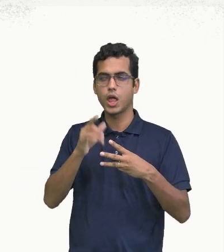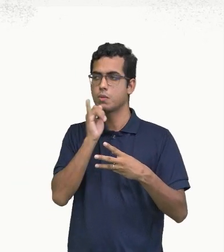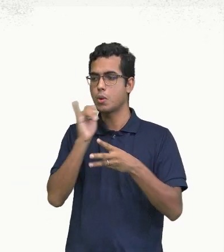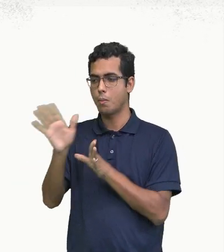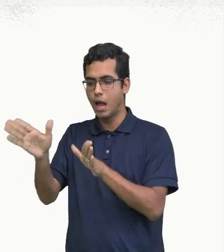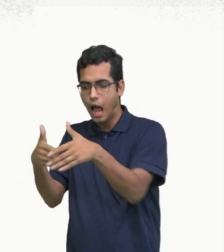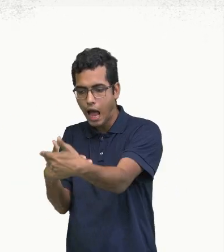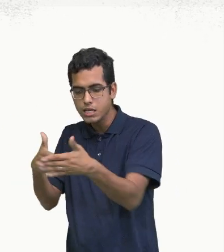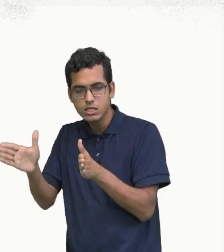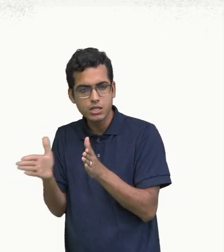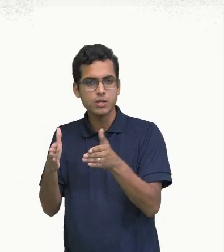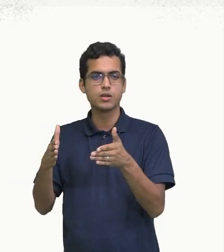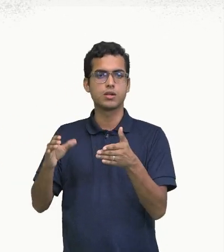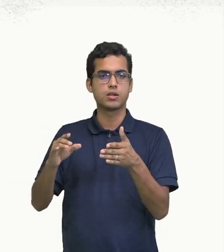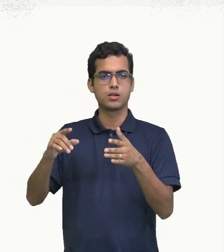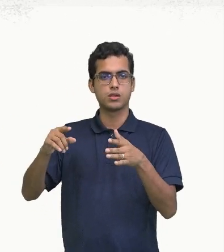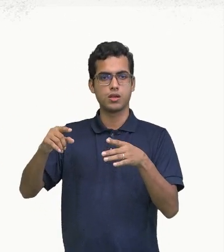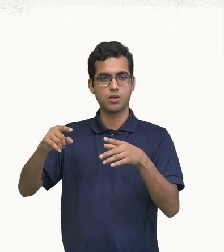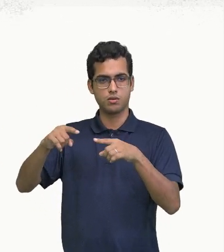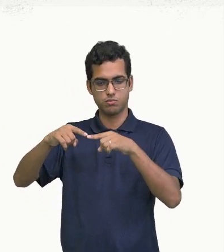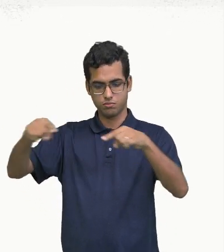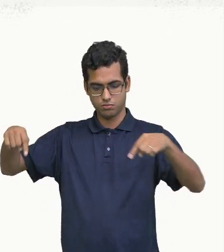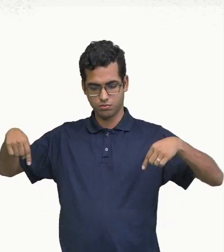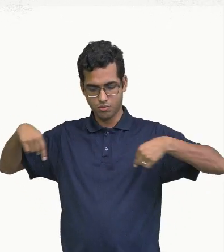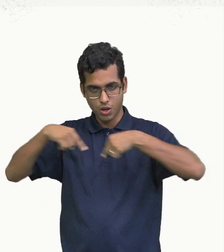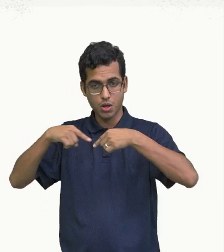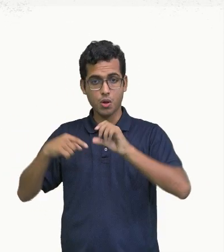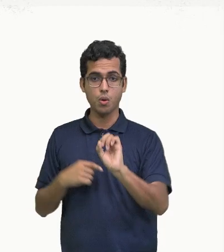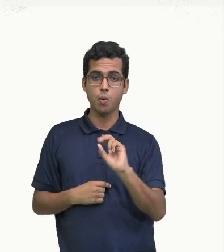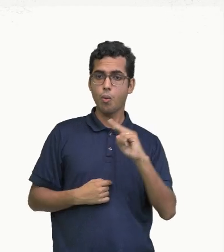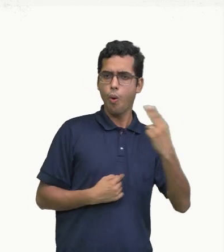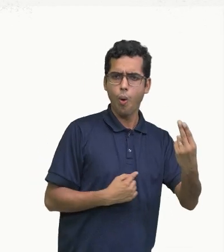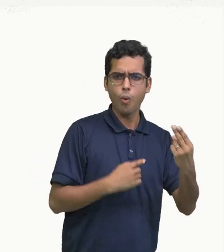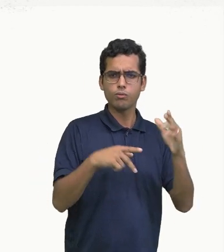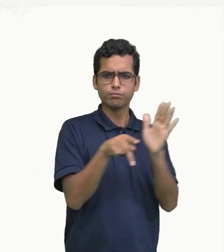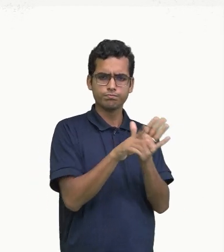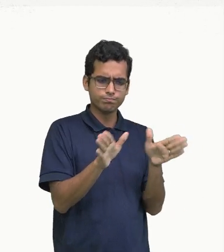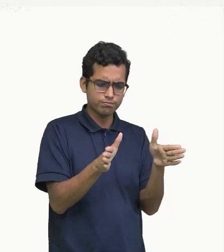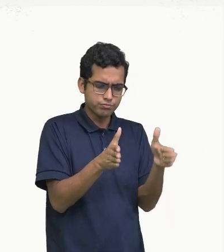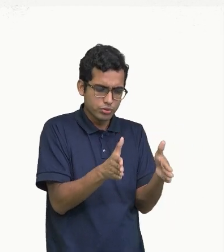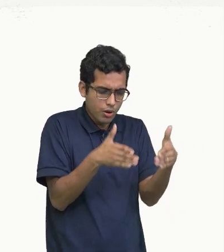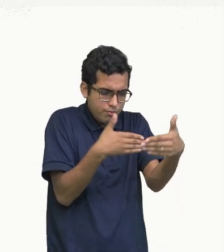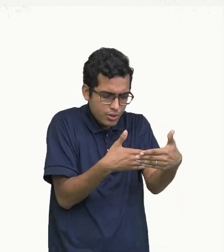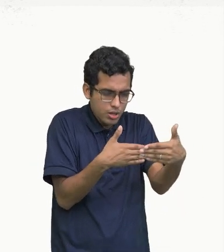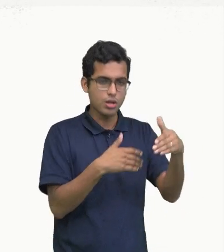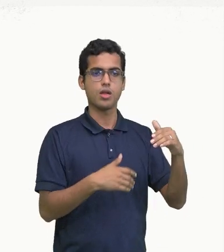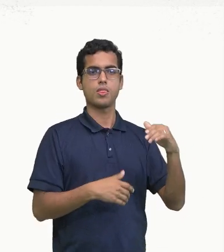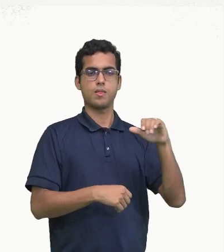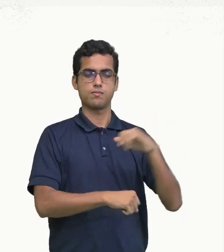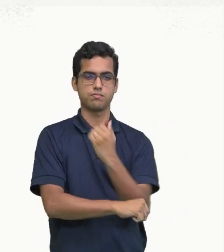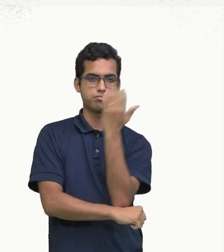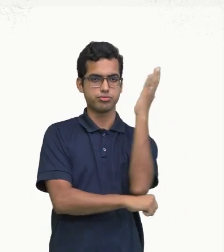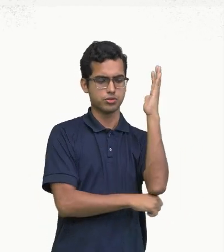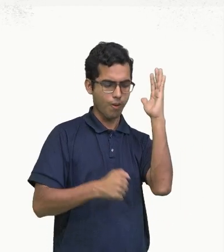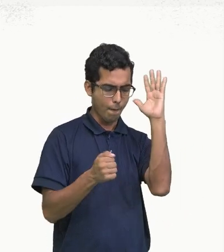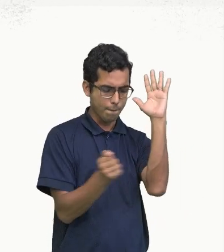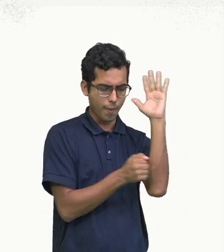falando aí de volume, nós vamos ter as unidades de medida, que no caso aqui,